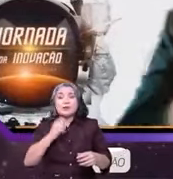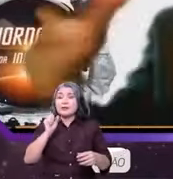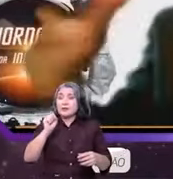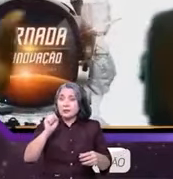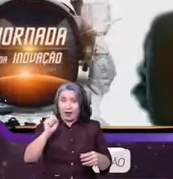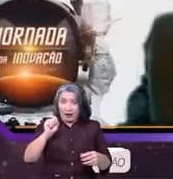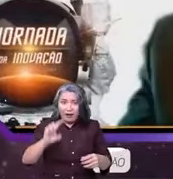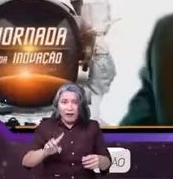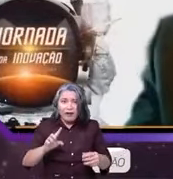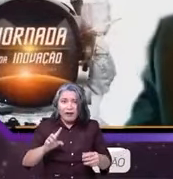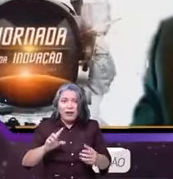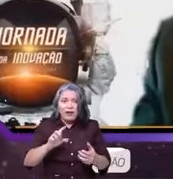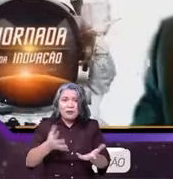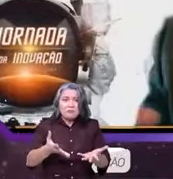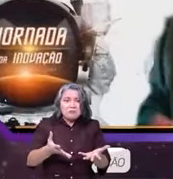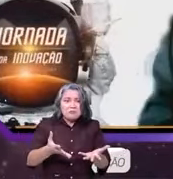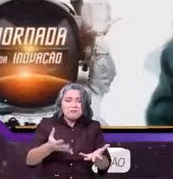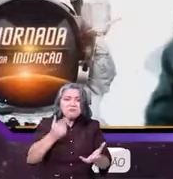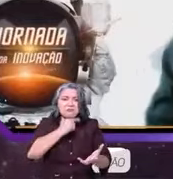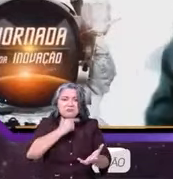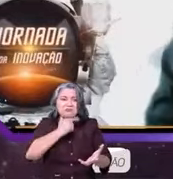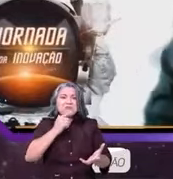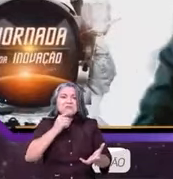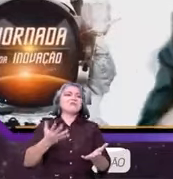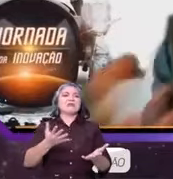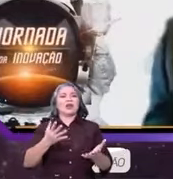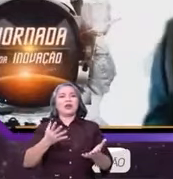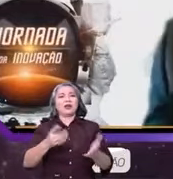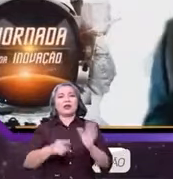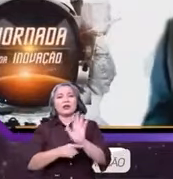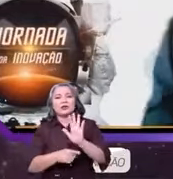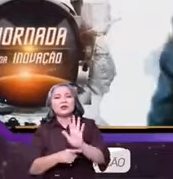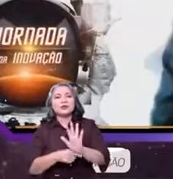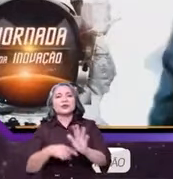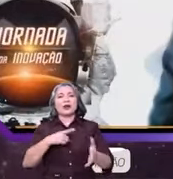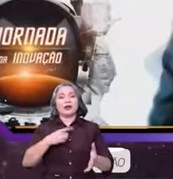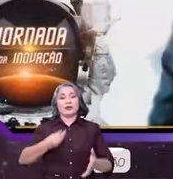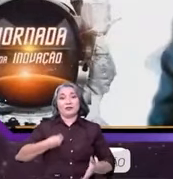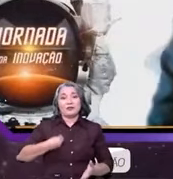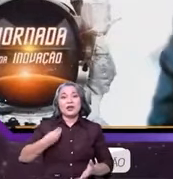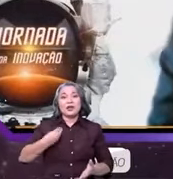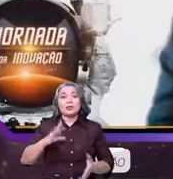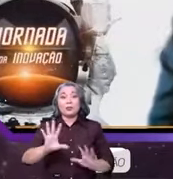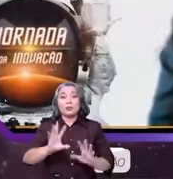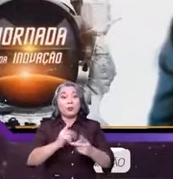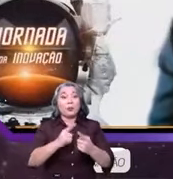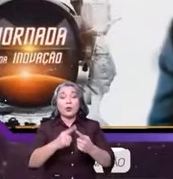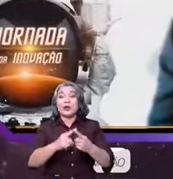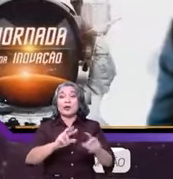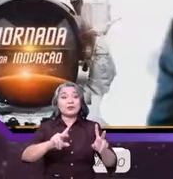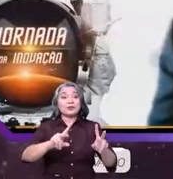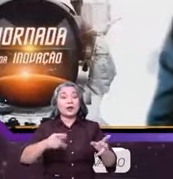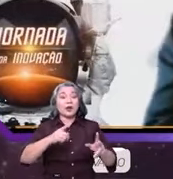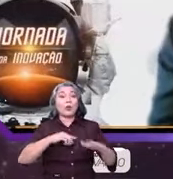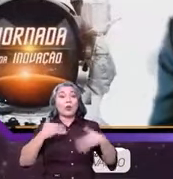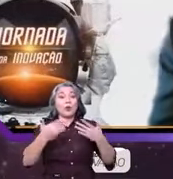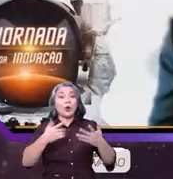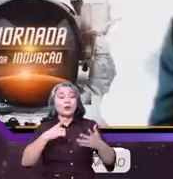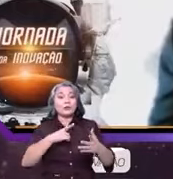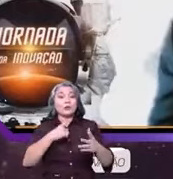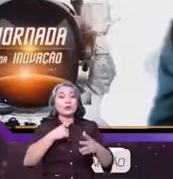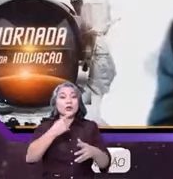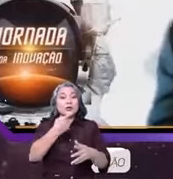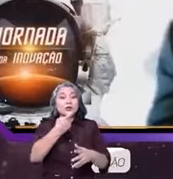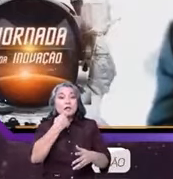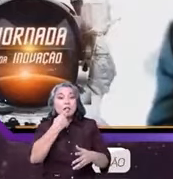atender todas essas realidades. Por quê? Porque elas são muito diferentes. Então, quando você se aproxima do nosso